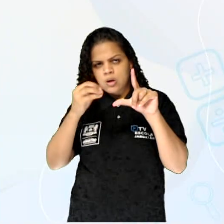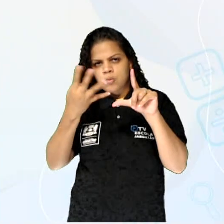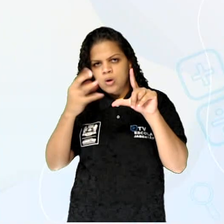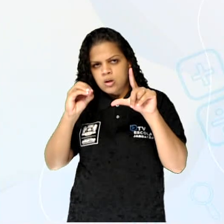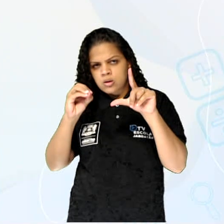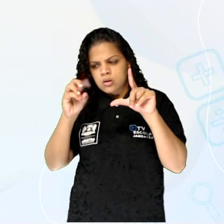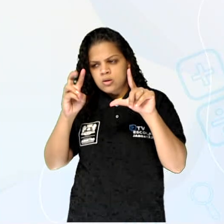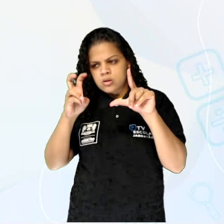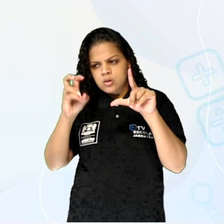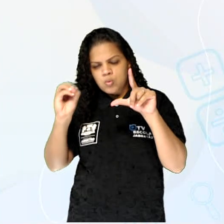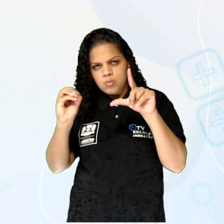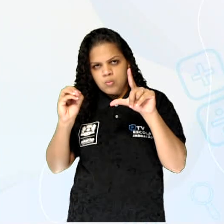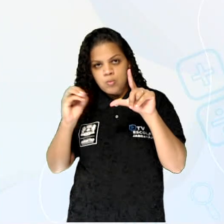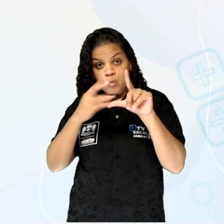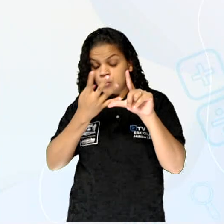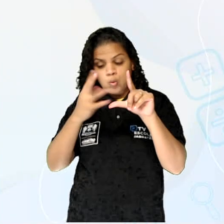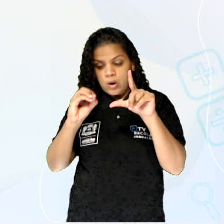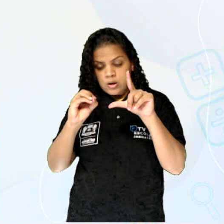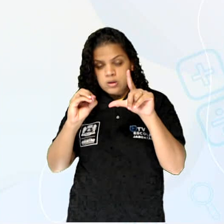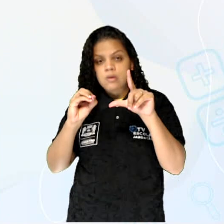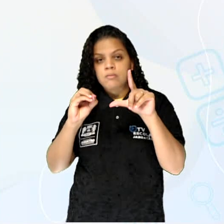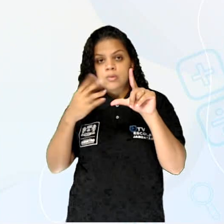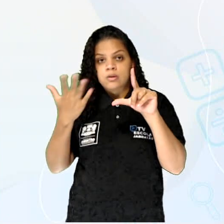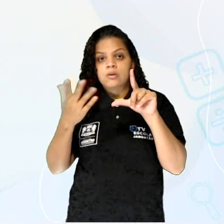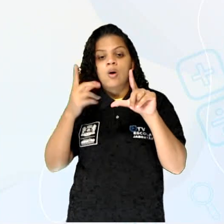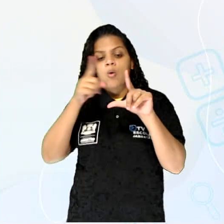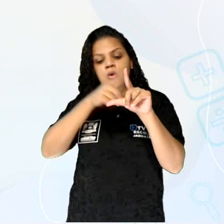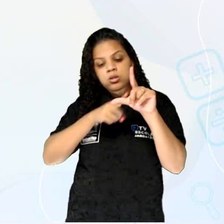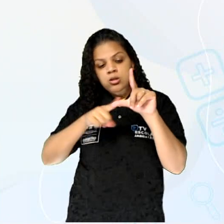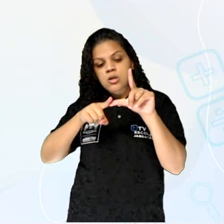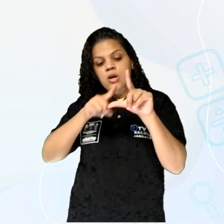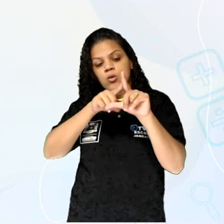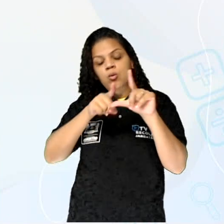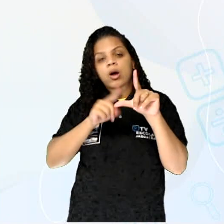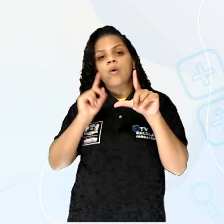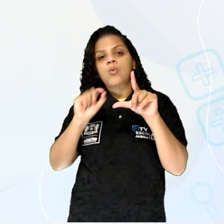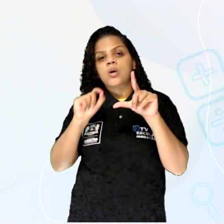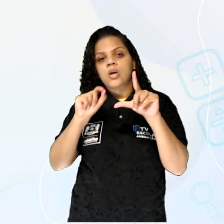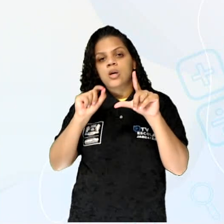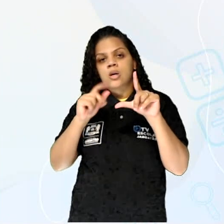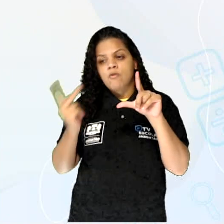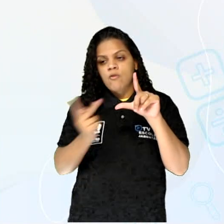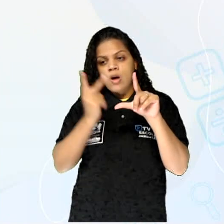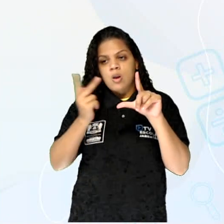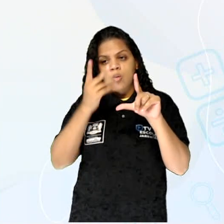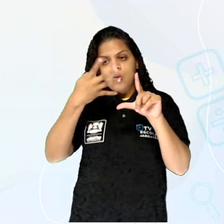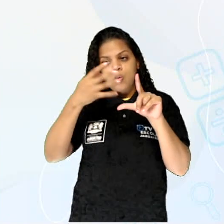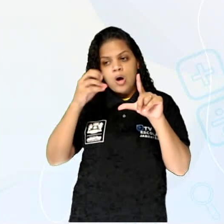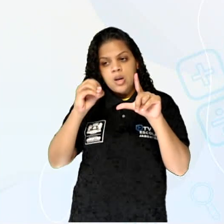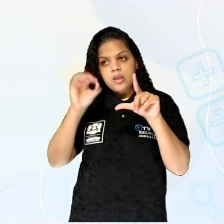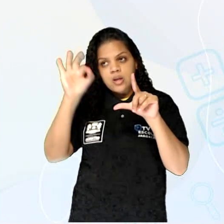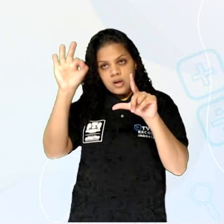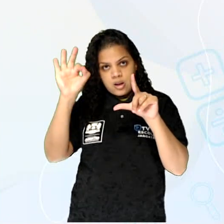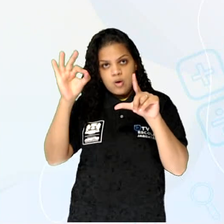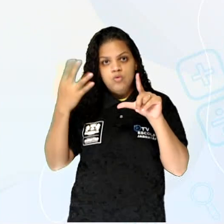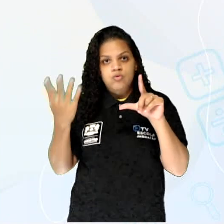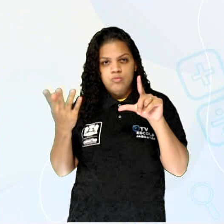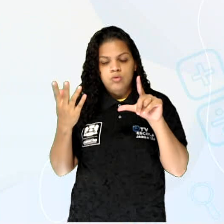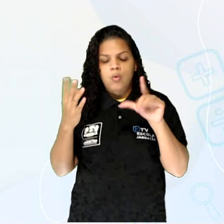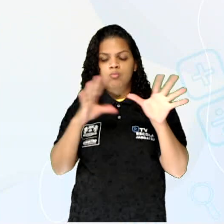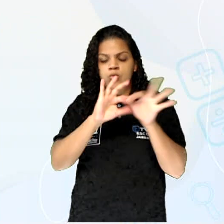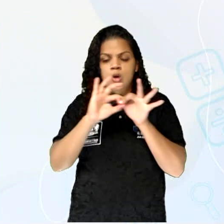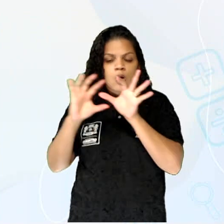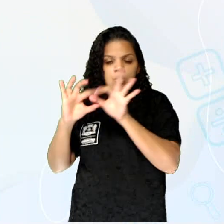40 por este ângulo mede 40 graus e e de acordo com a medida do ângulo